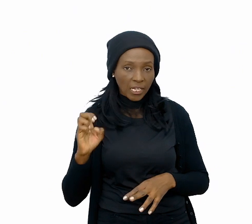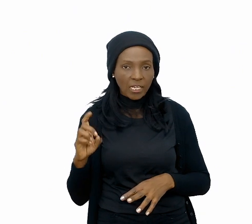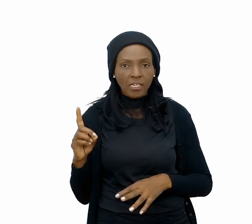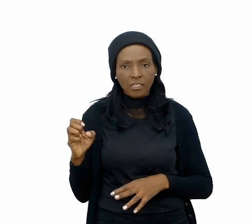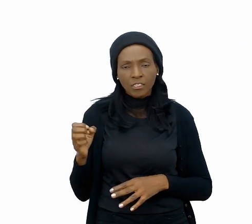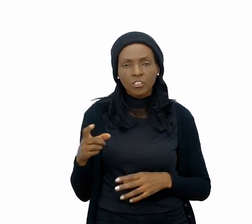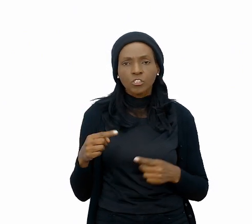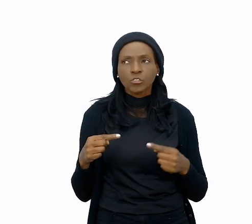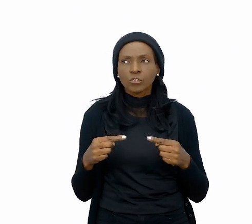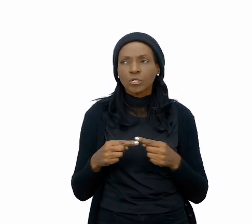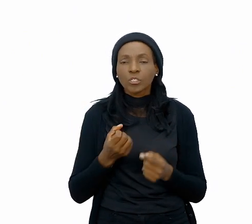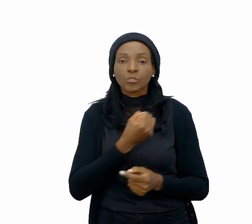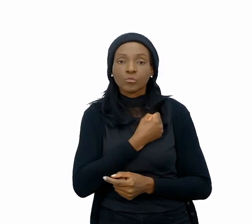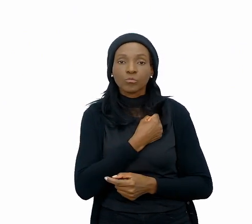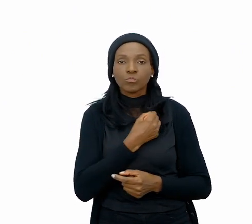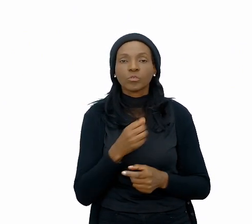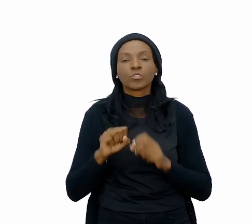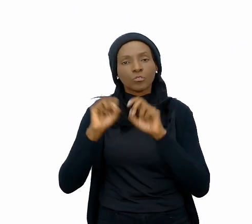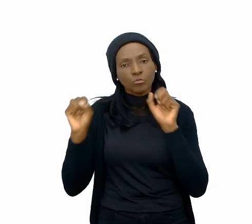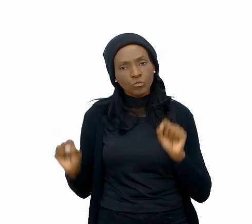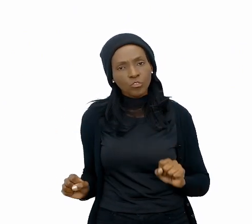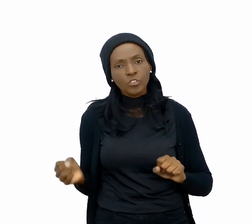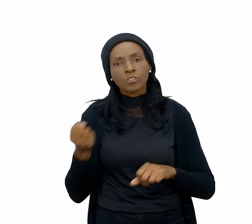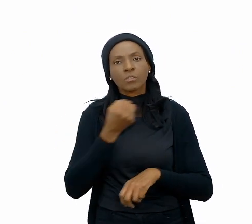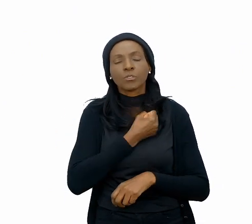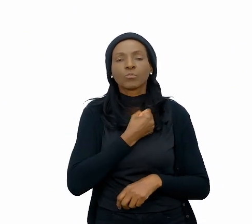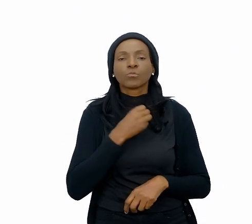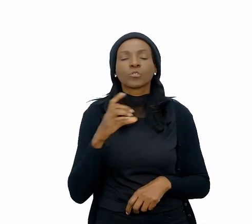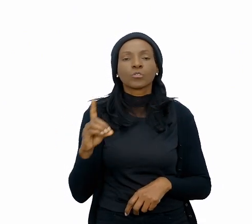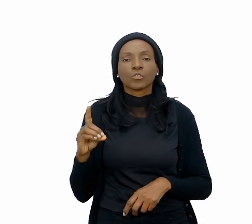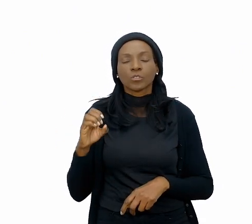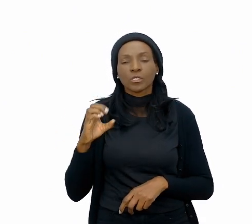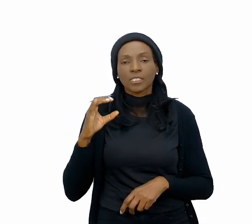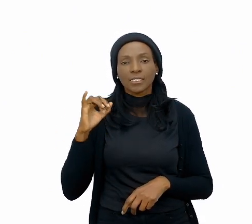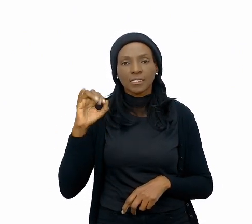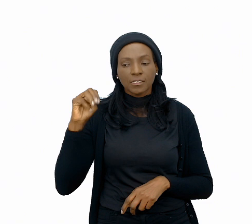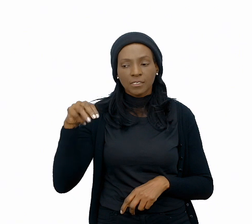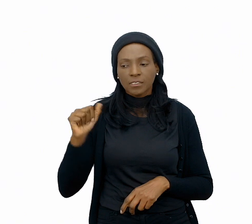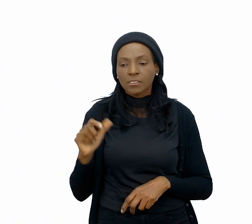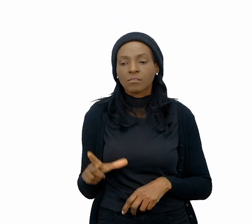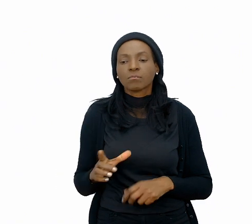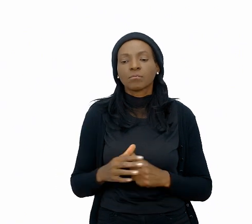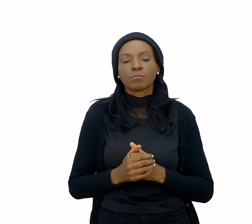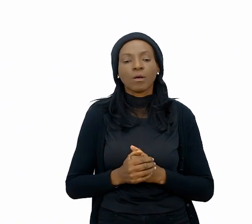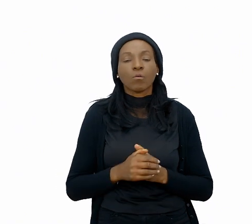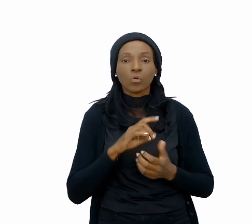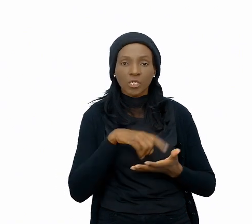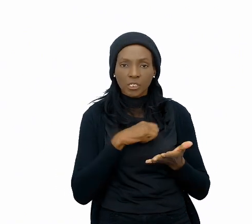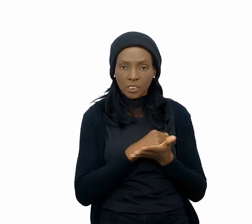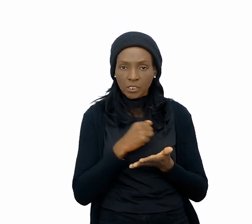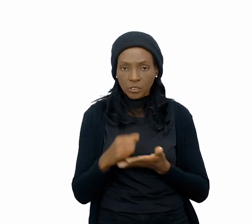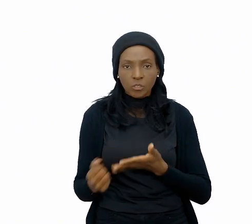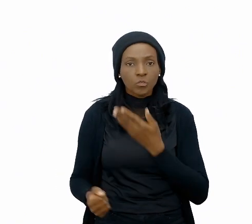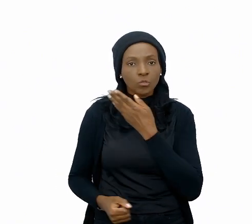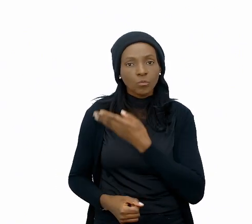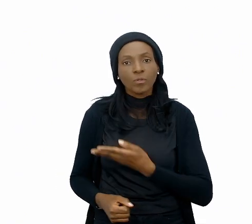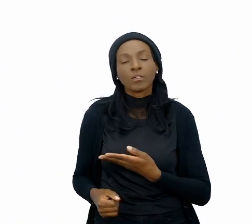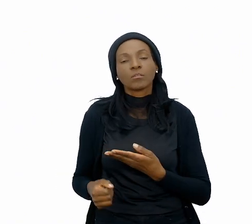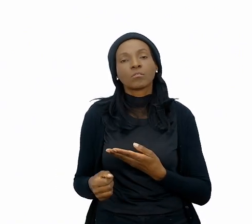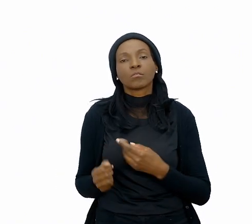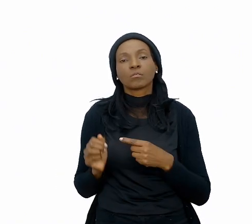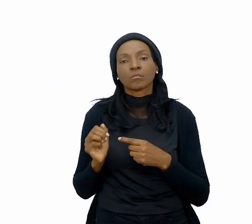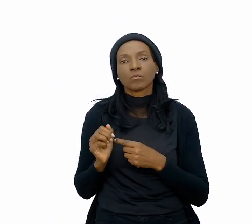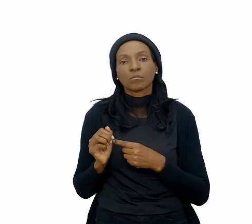do número e sobre o sistema de numeração decimal, né? Esse documento, ele nos traz